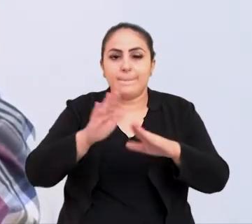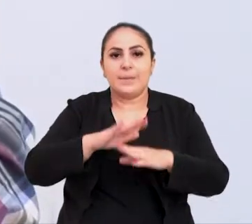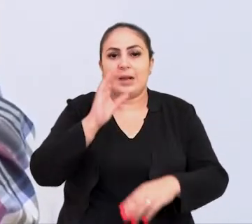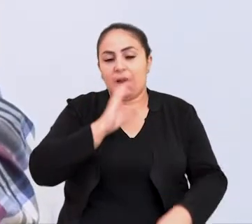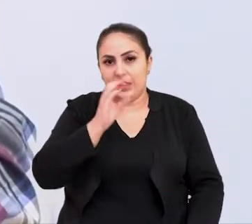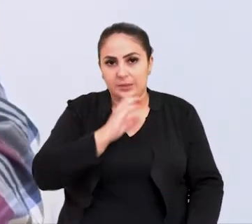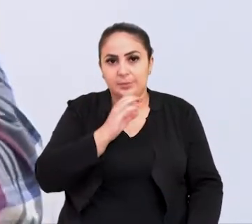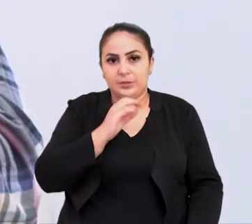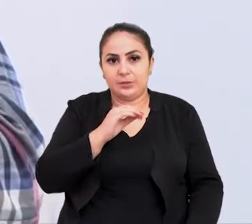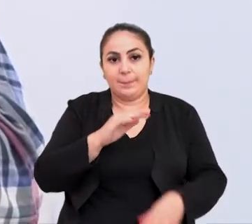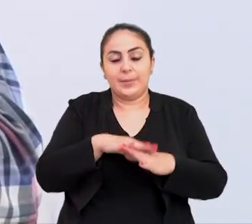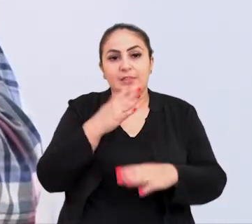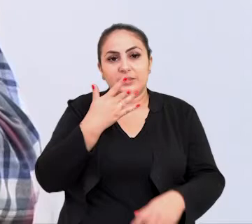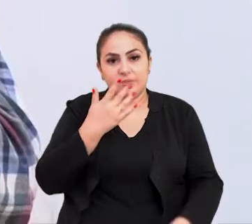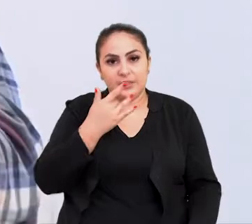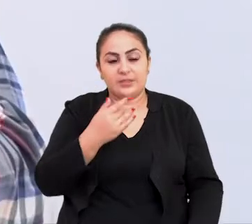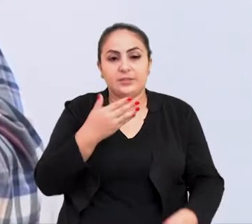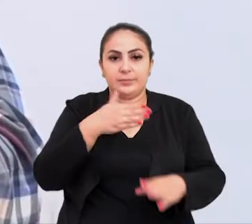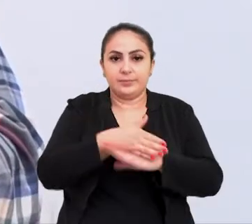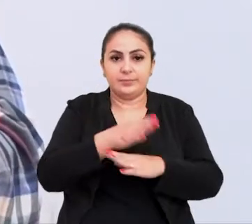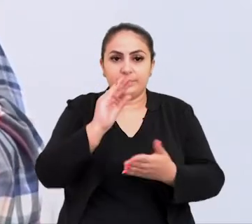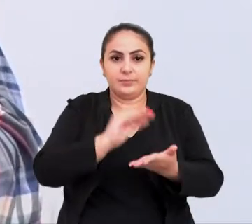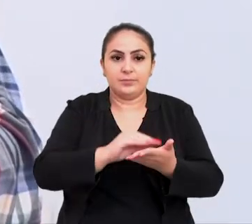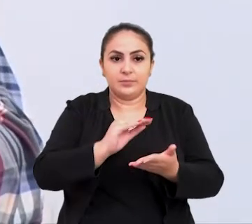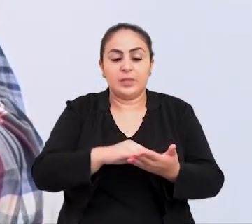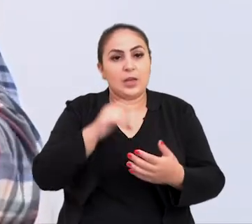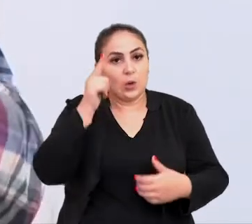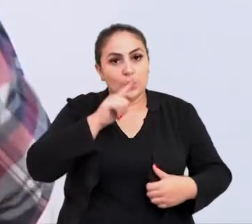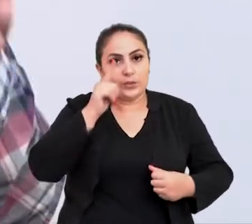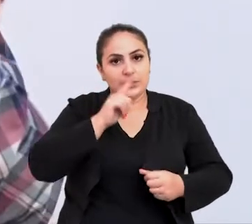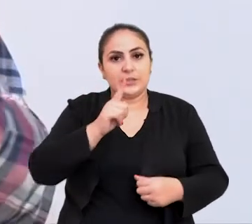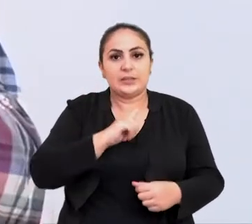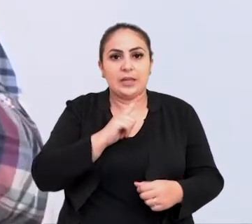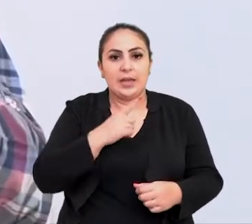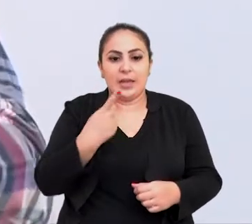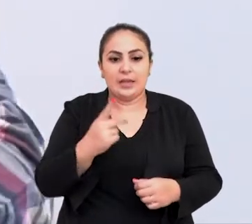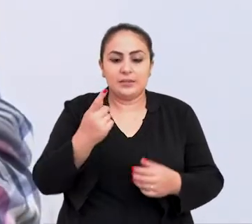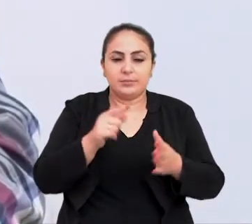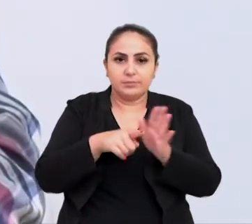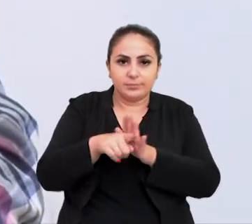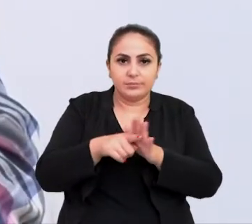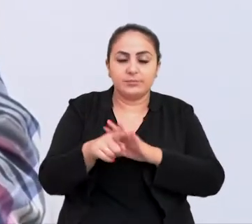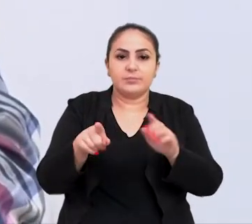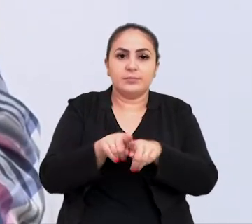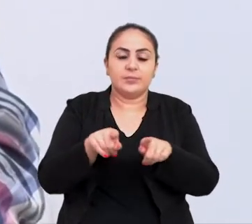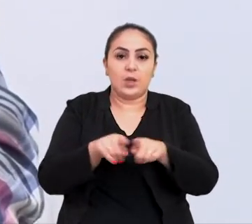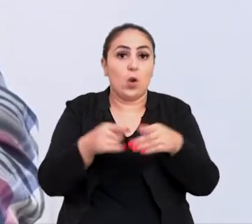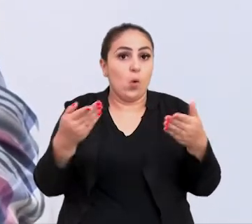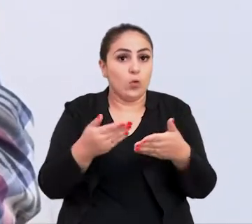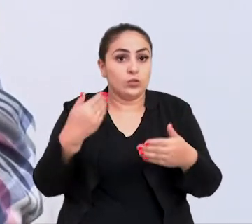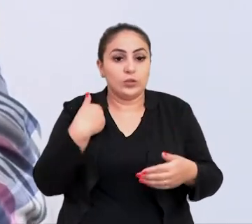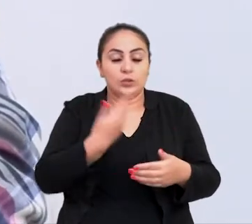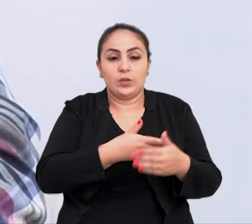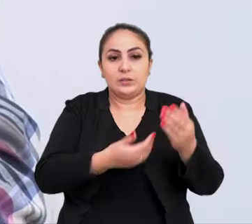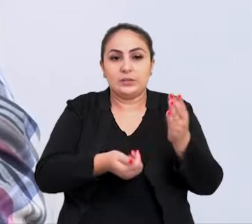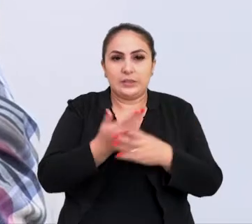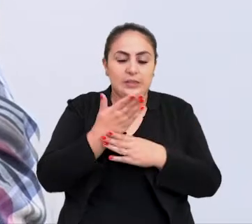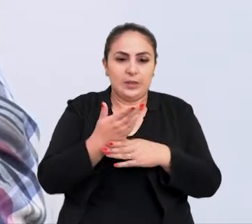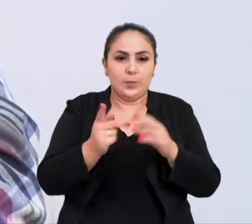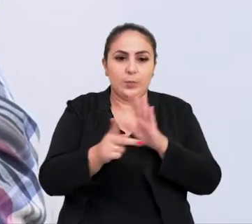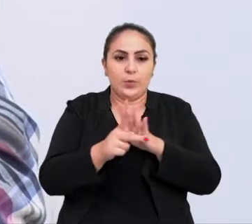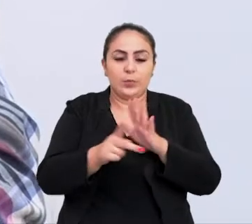caminho mais rápido e mais fácil de se implementar, para poder ter essa investigação também. Hoje nós